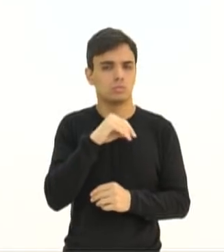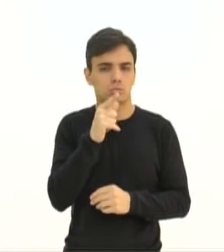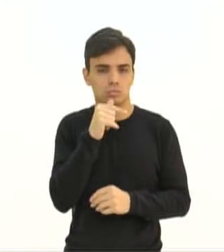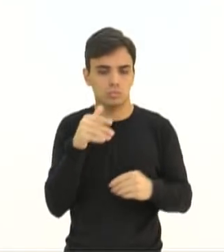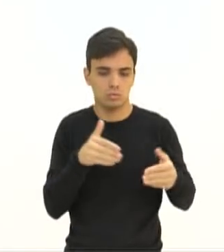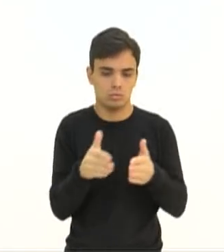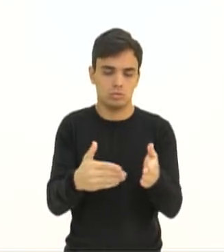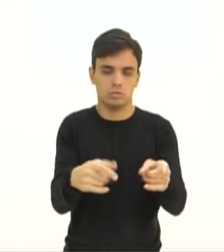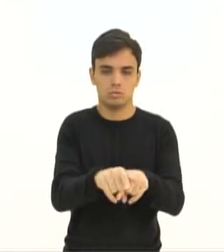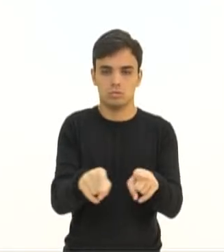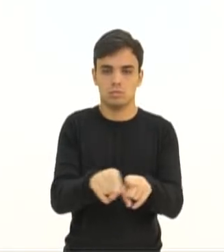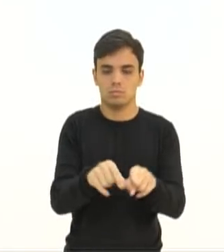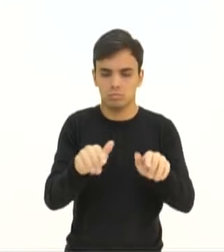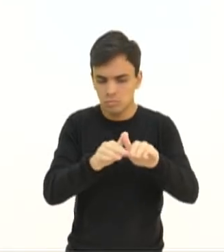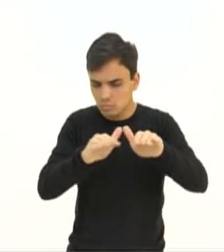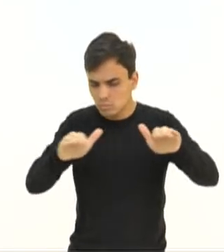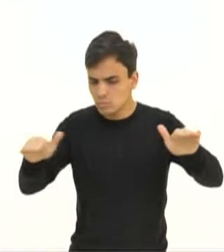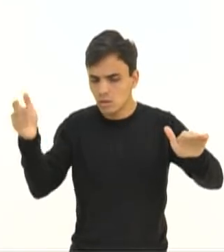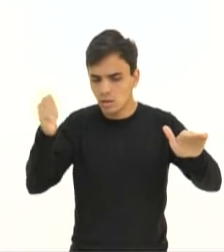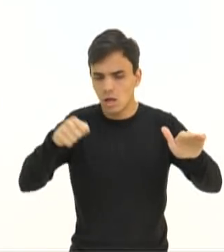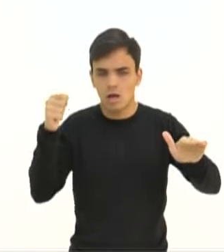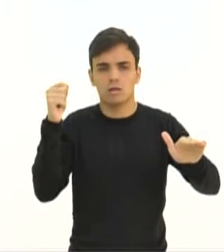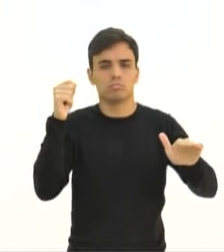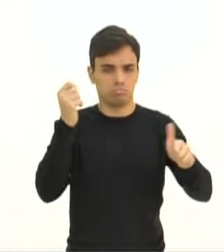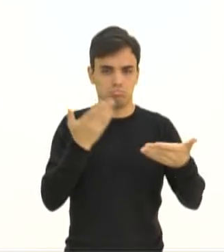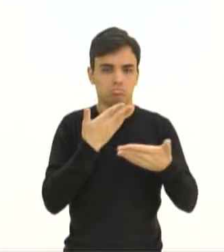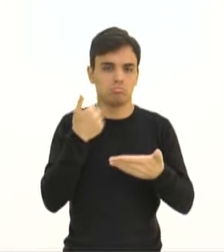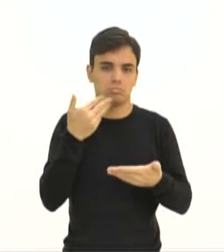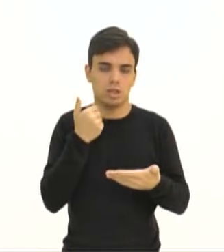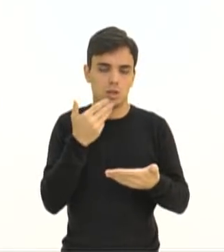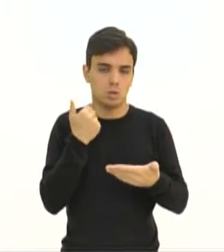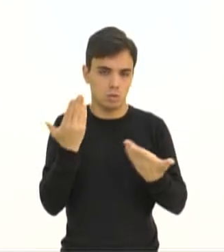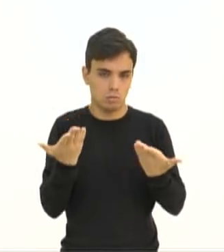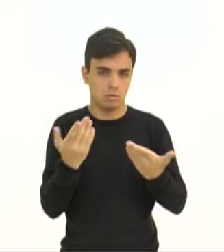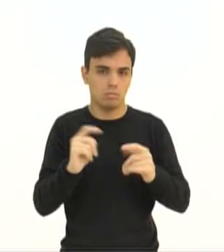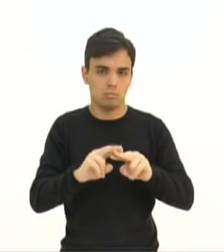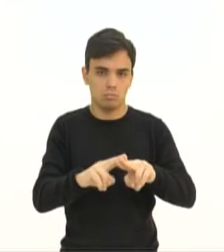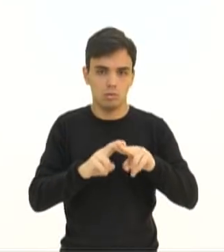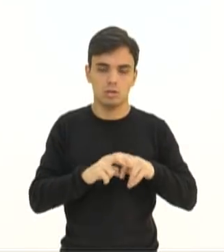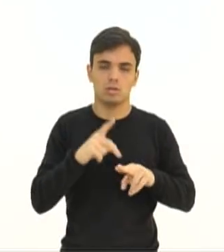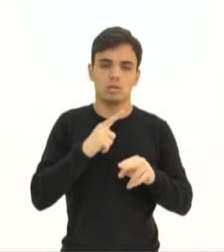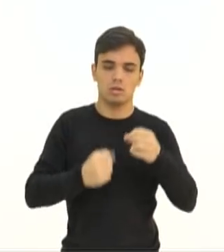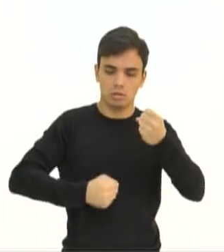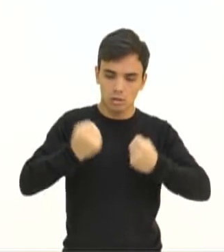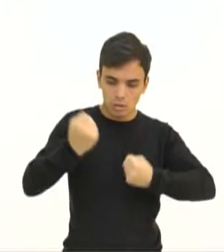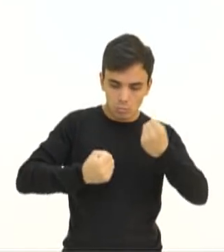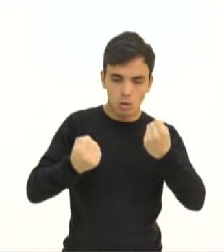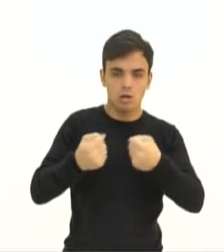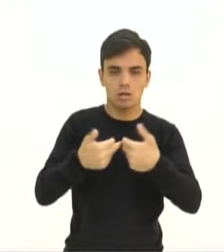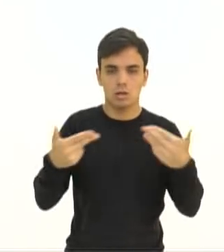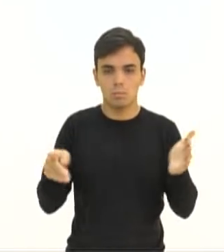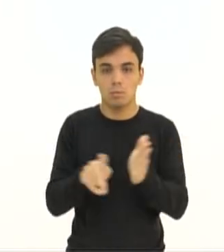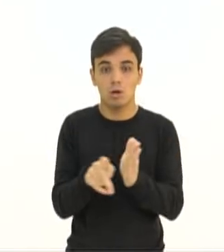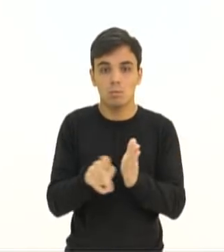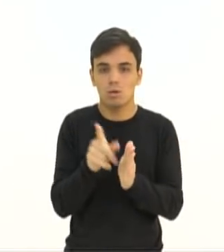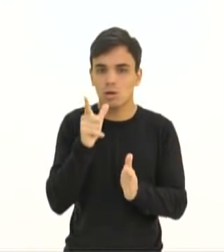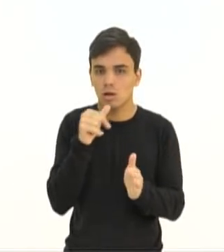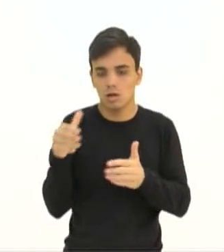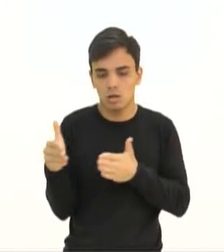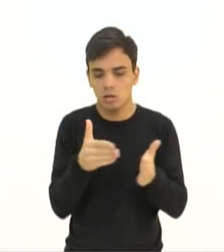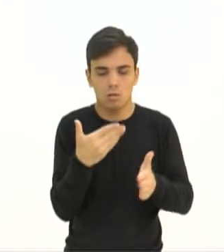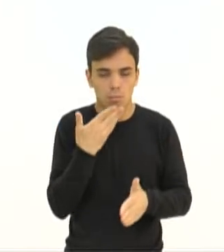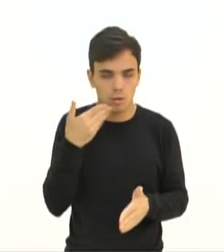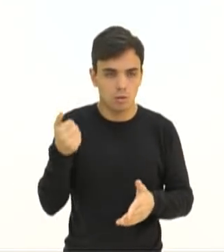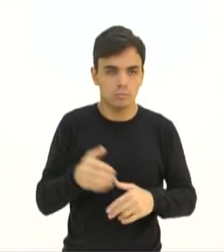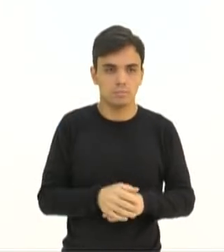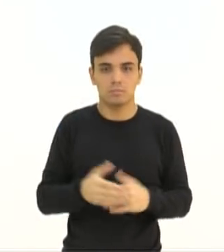a navegação, por isso nós vamos ter um transporte hidroviário bem significativo ali na região Norte. O Nordeste aqui, por exemplo,